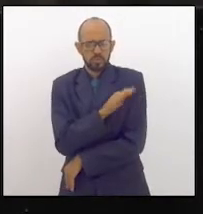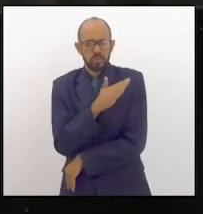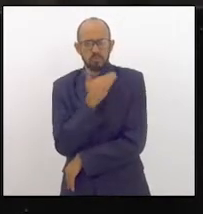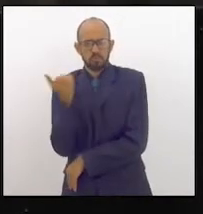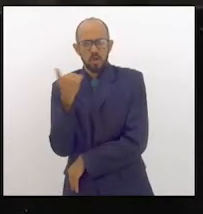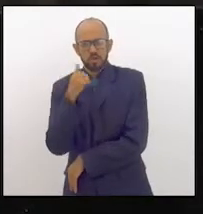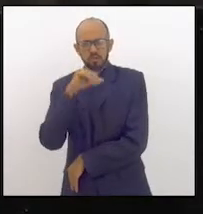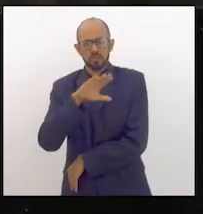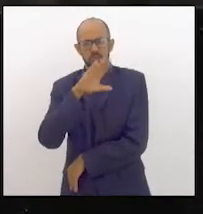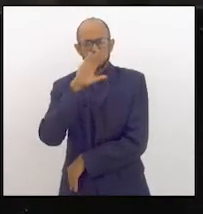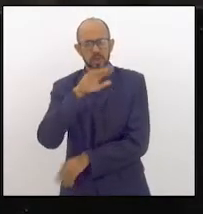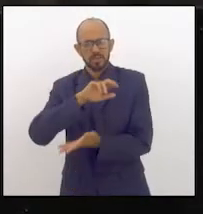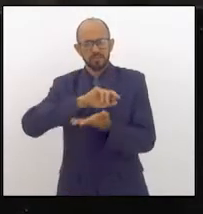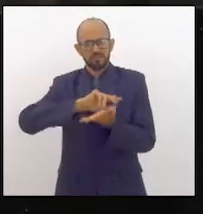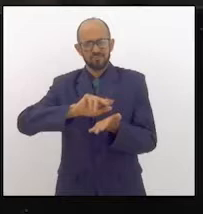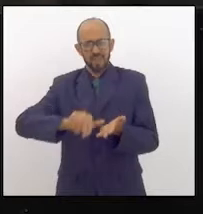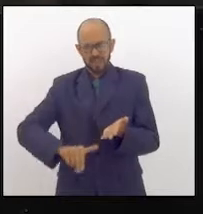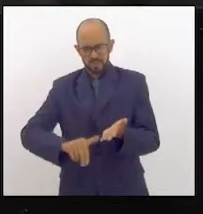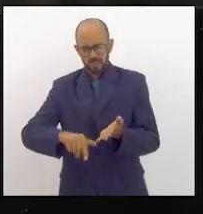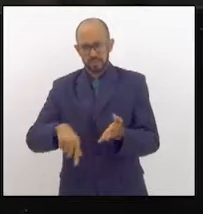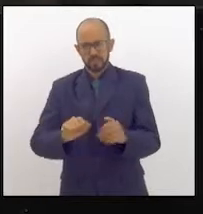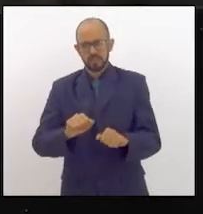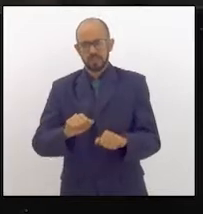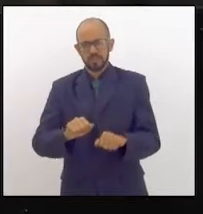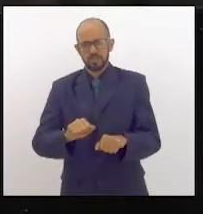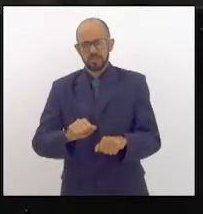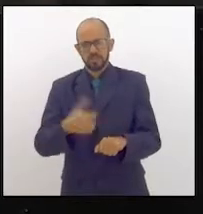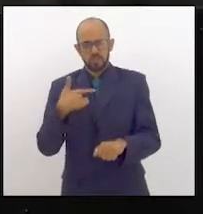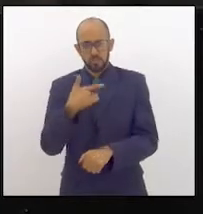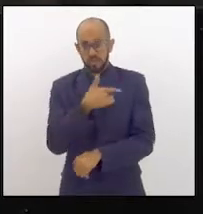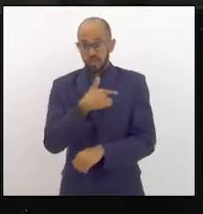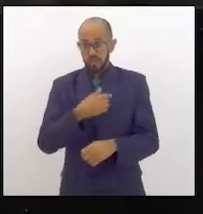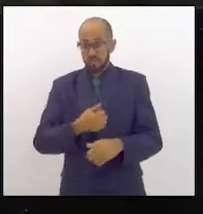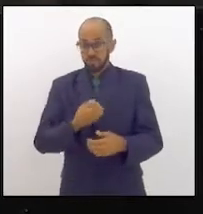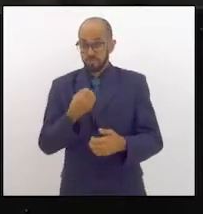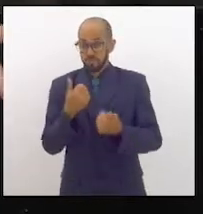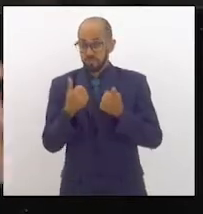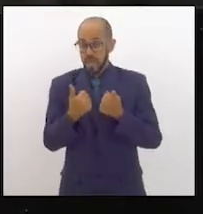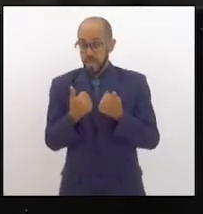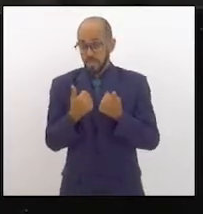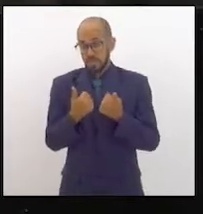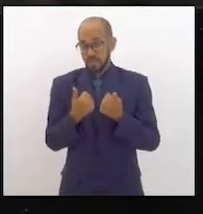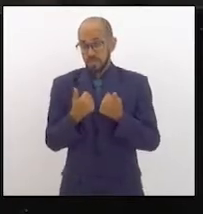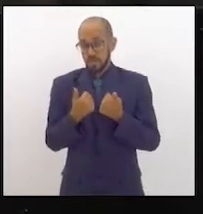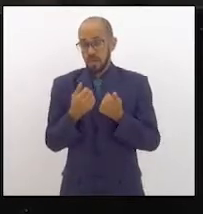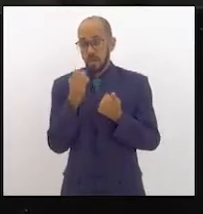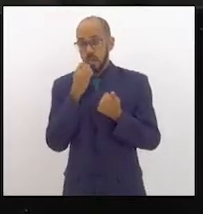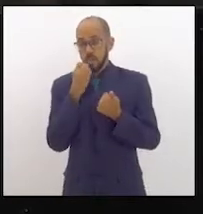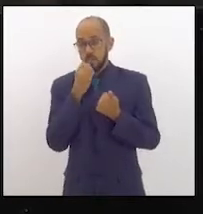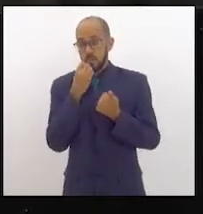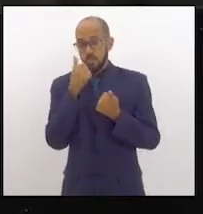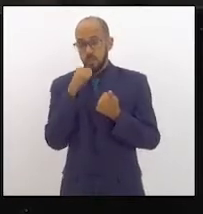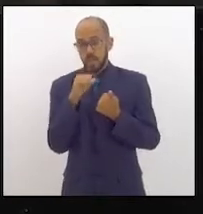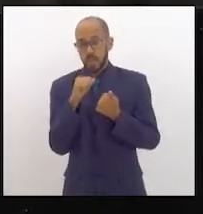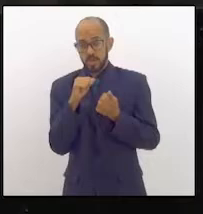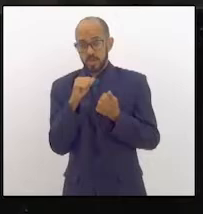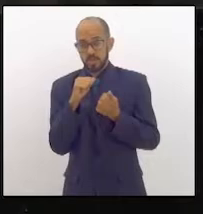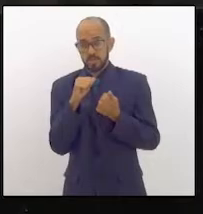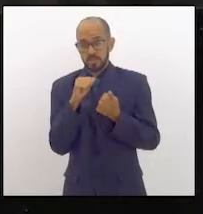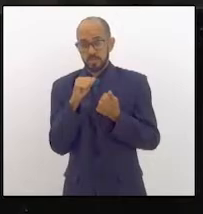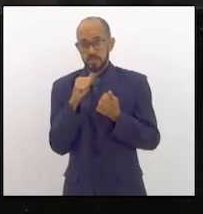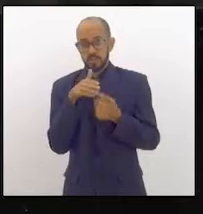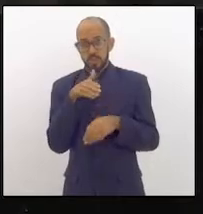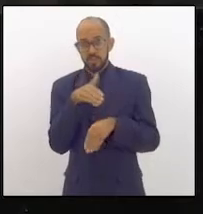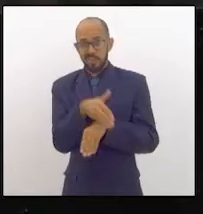morte de mães saudáveis obviamente mulheres que entram